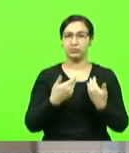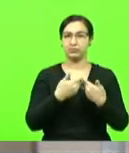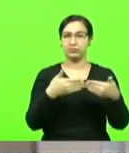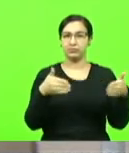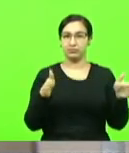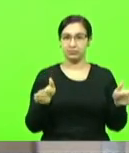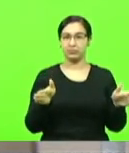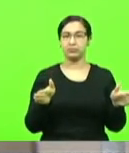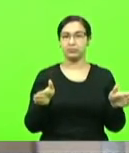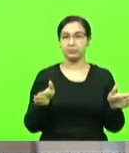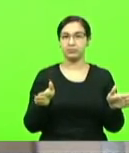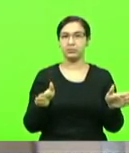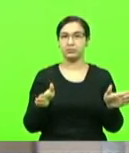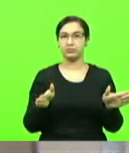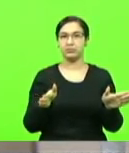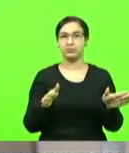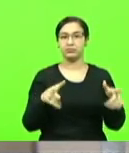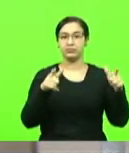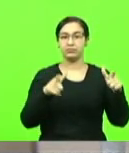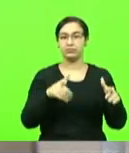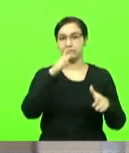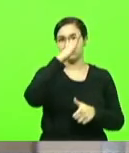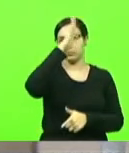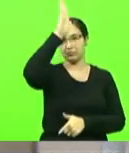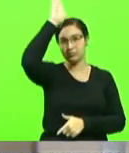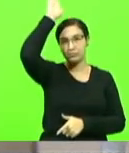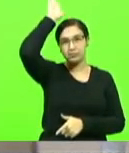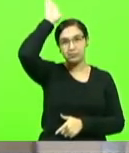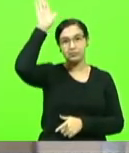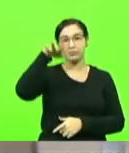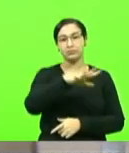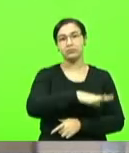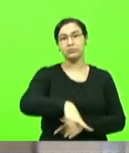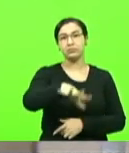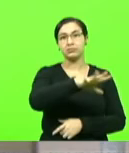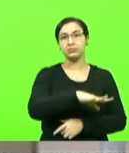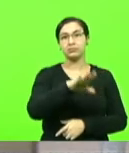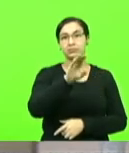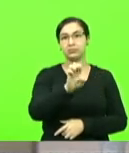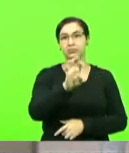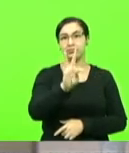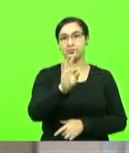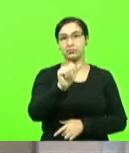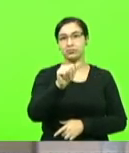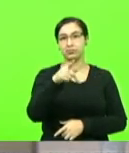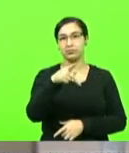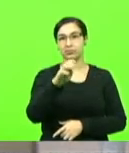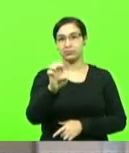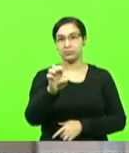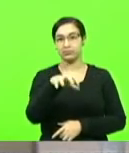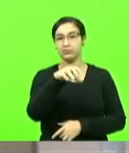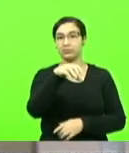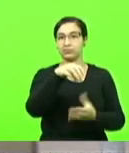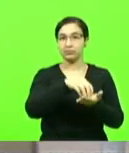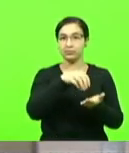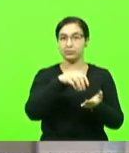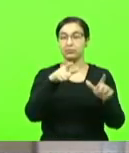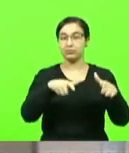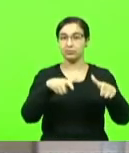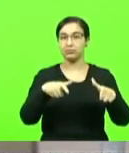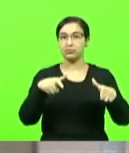posto avançado do Corpo de Bombeiros Militares na região da EFAP, no município de Chapecó, em discussão.